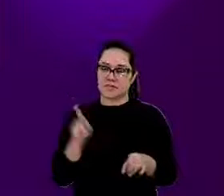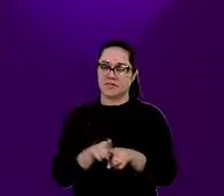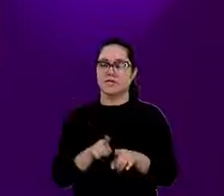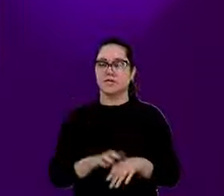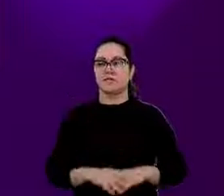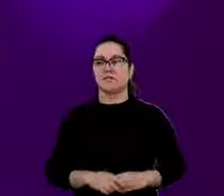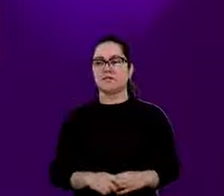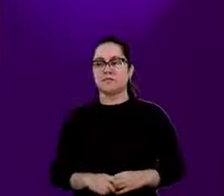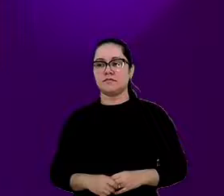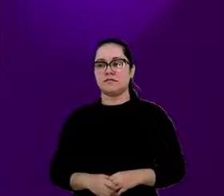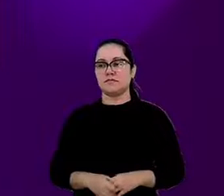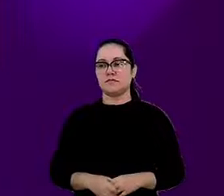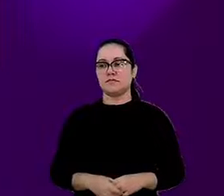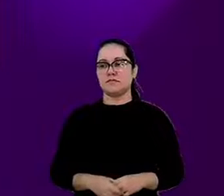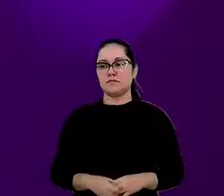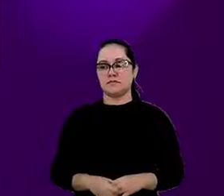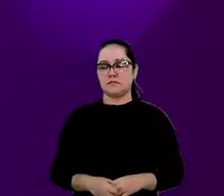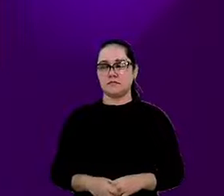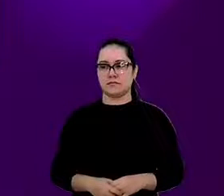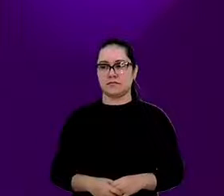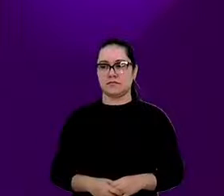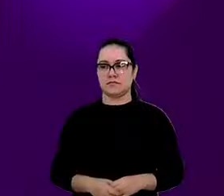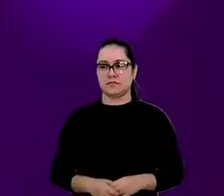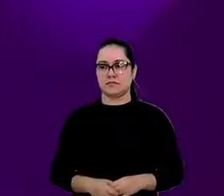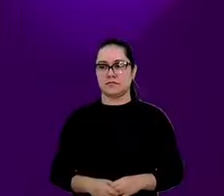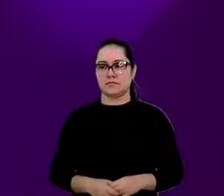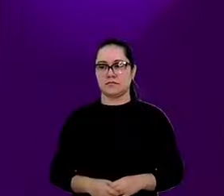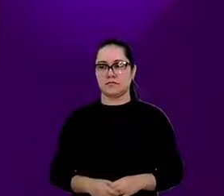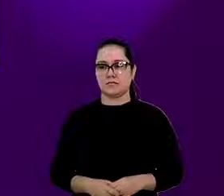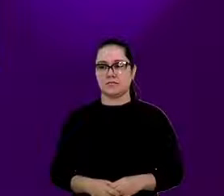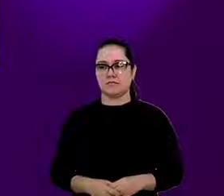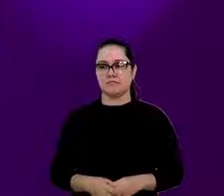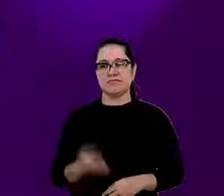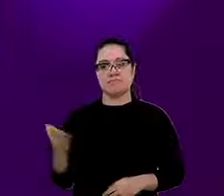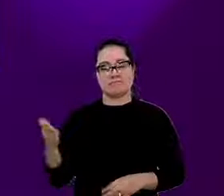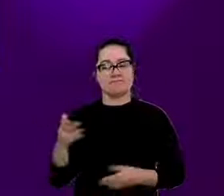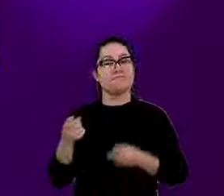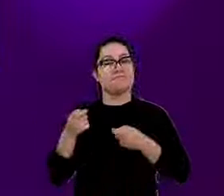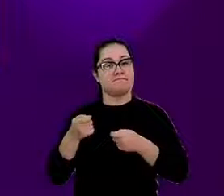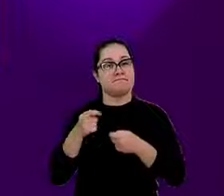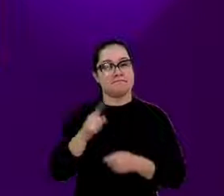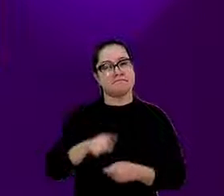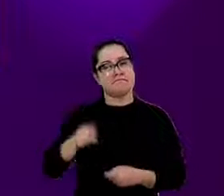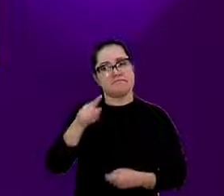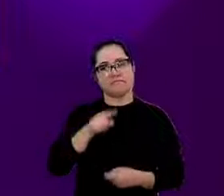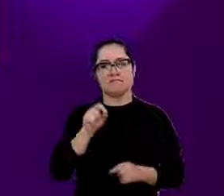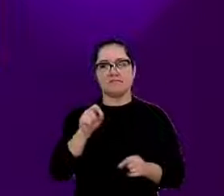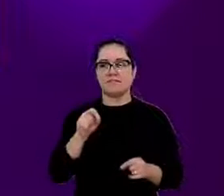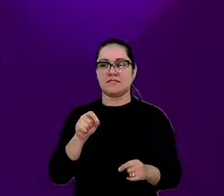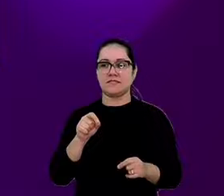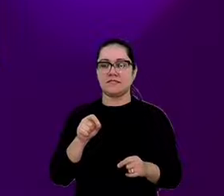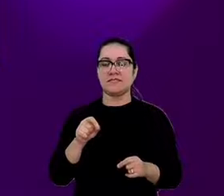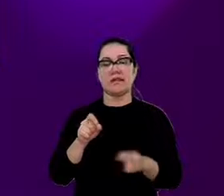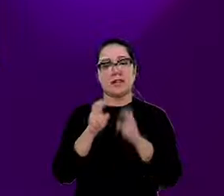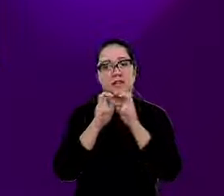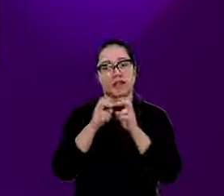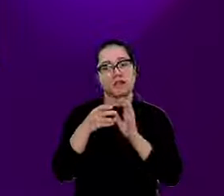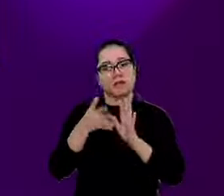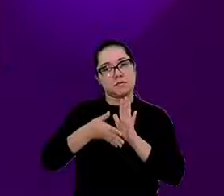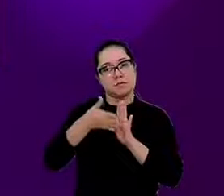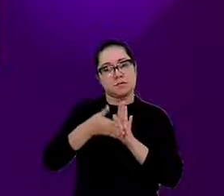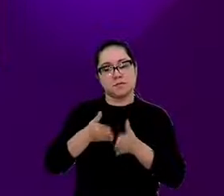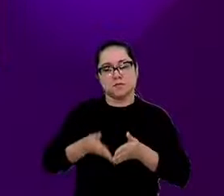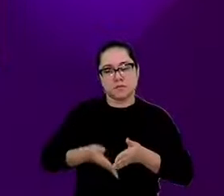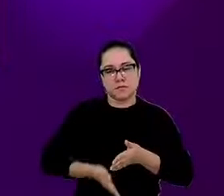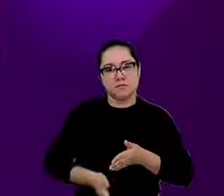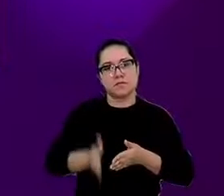ama o passado e que não vê que o novo sempre vem. Aqui fica uma provocação para os senhores de que o trem está passando e que